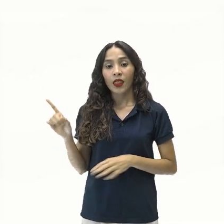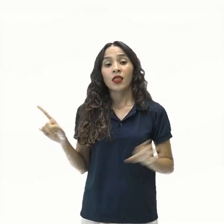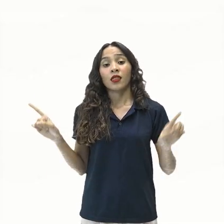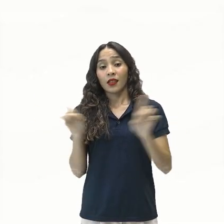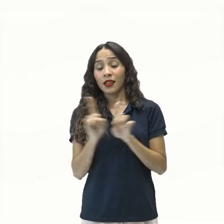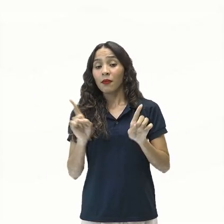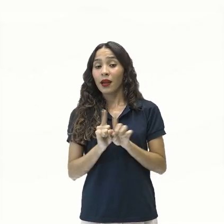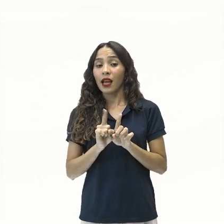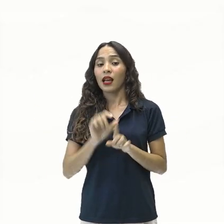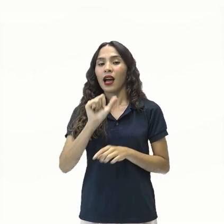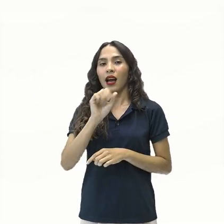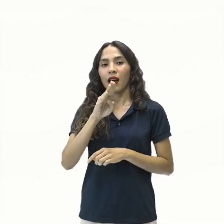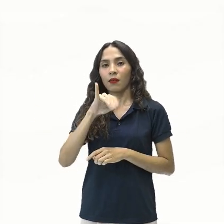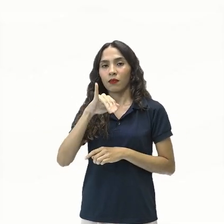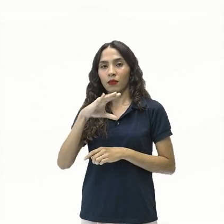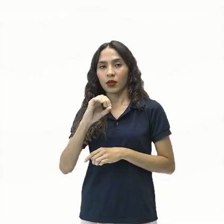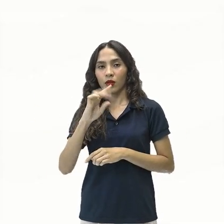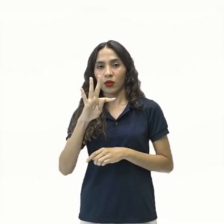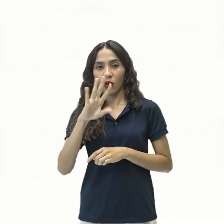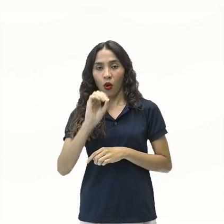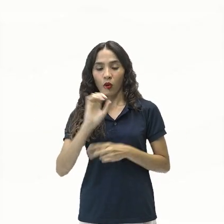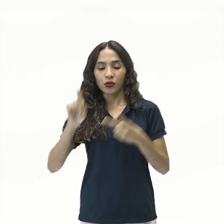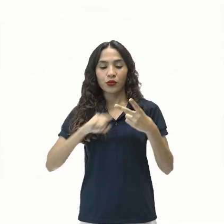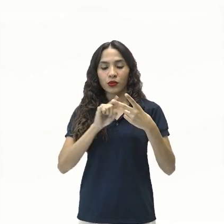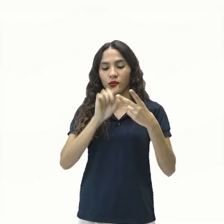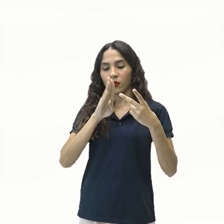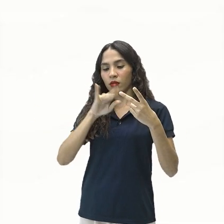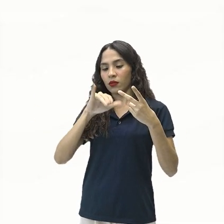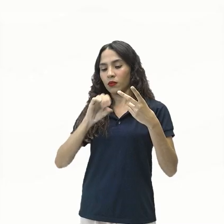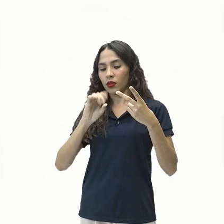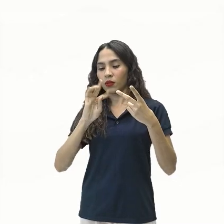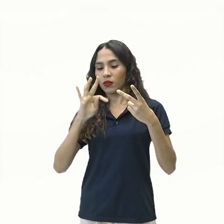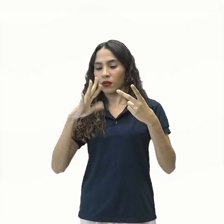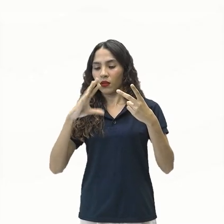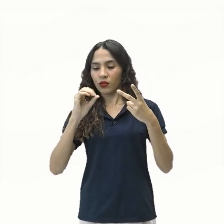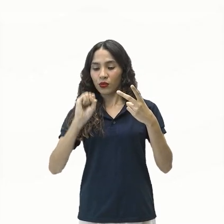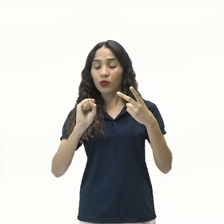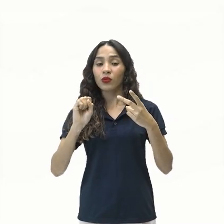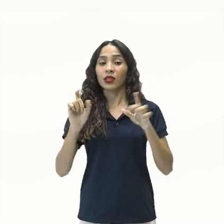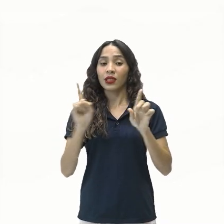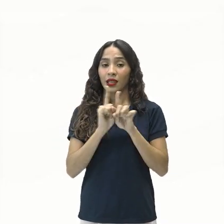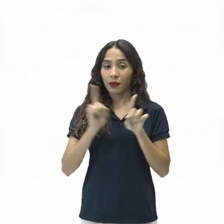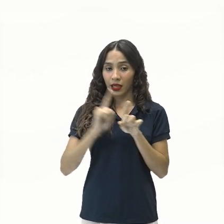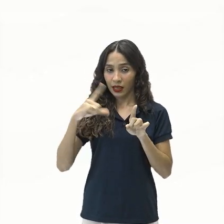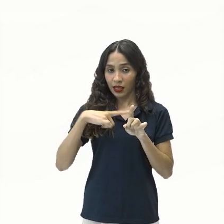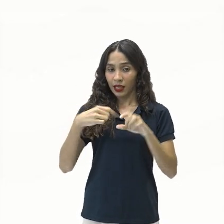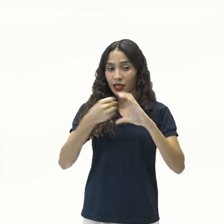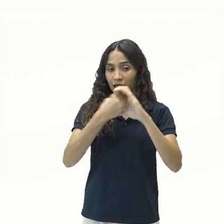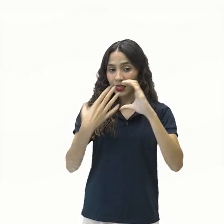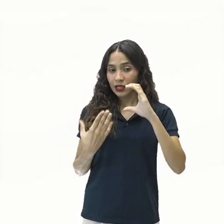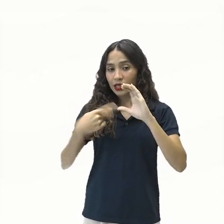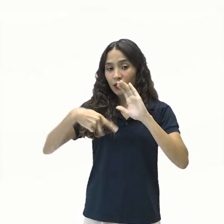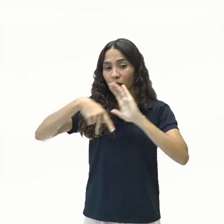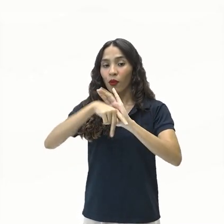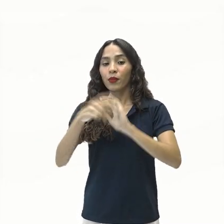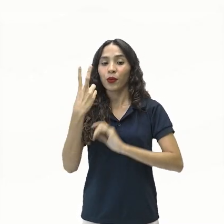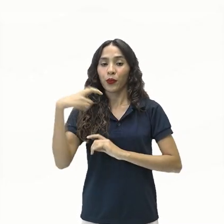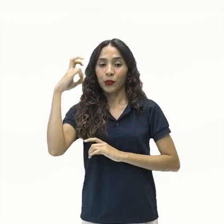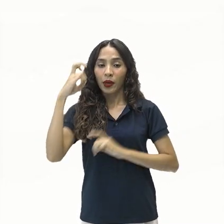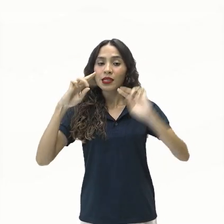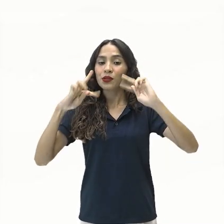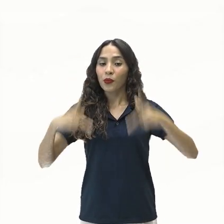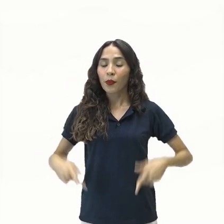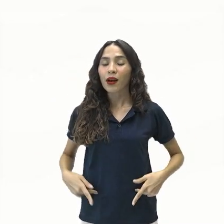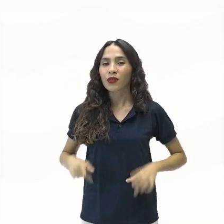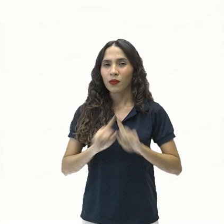disso, além dos abióticos e bióticos, tem também os fatores aqui, culturais humanos.